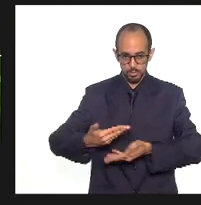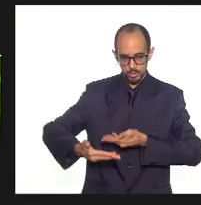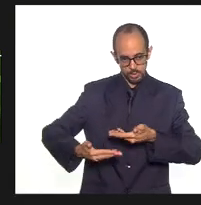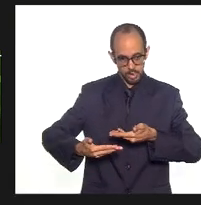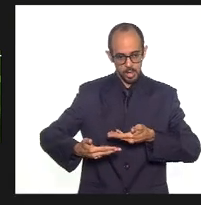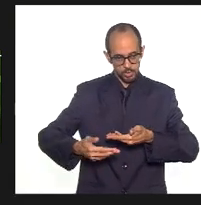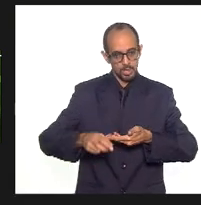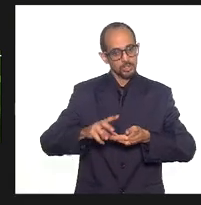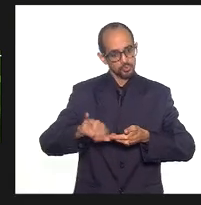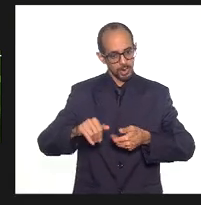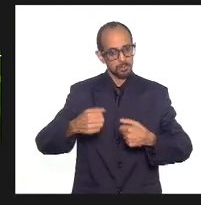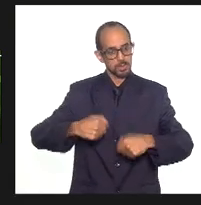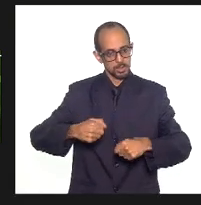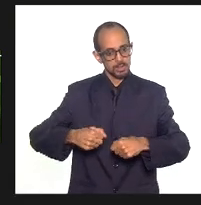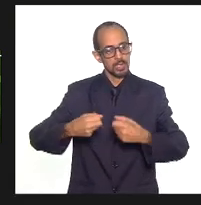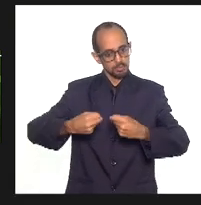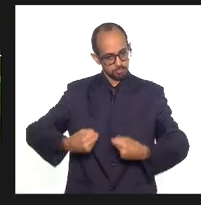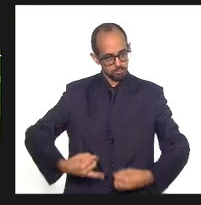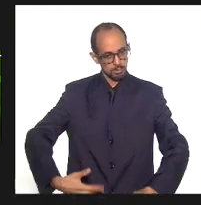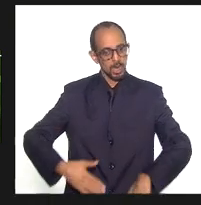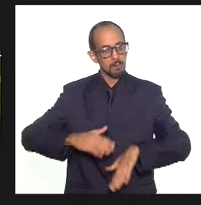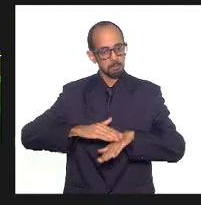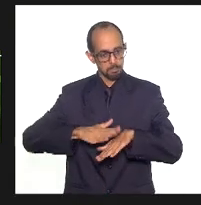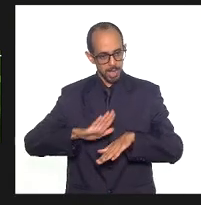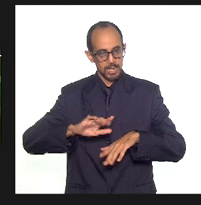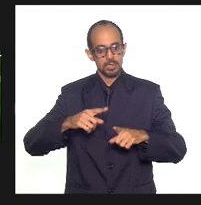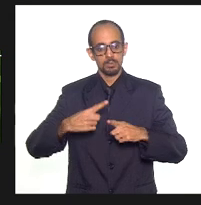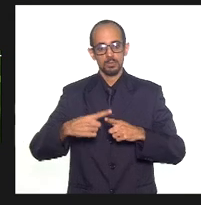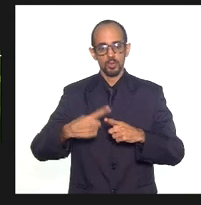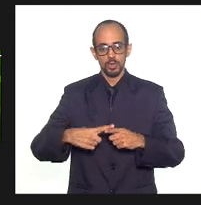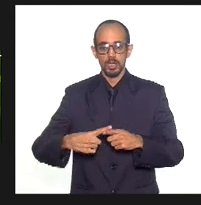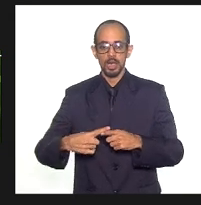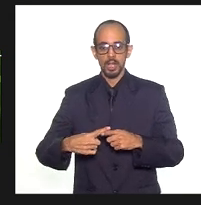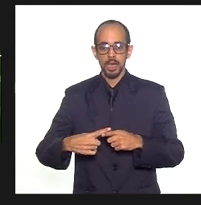pouquinho, porque, de fato, é algo